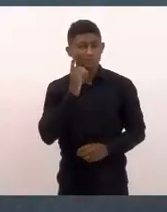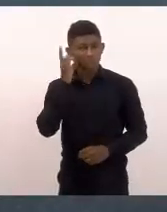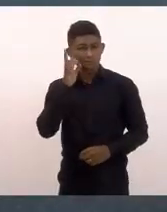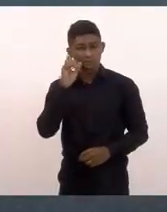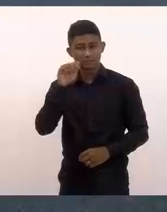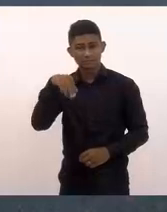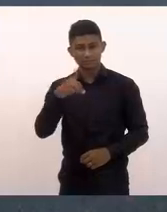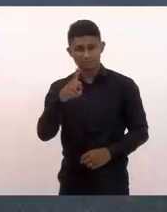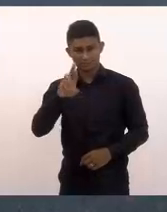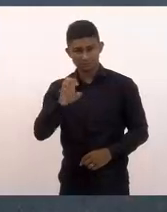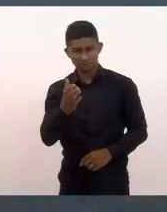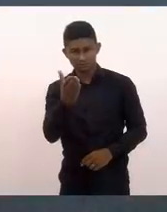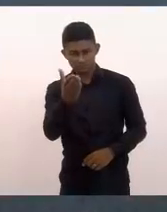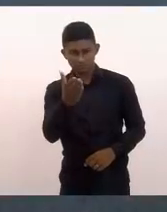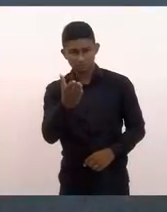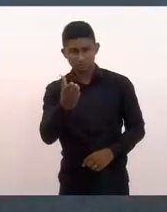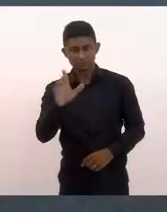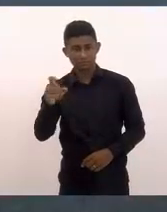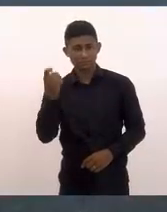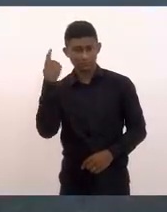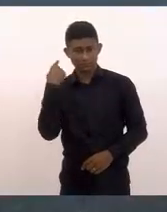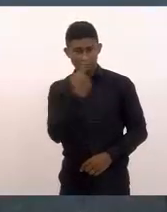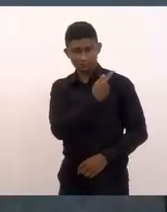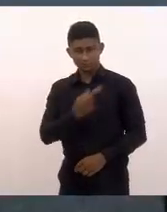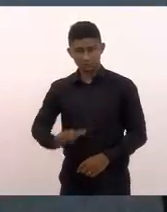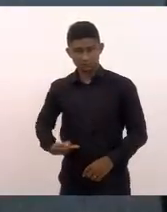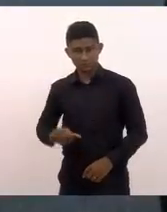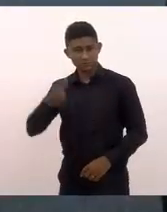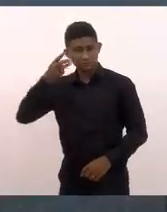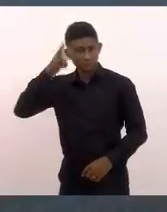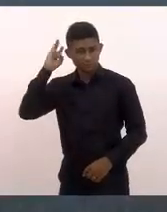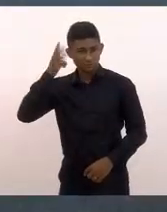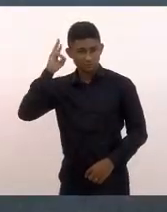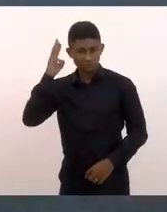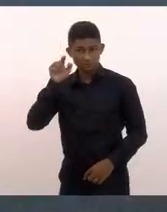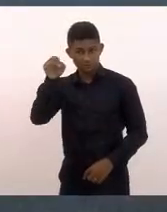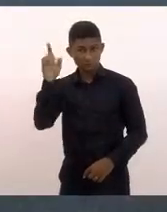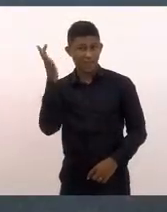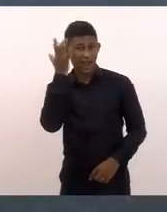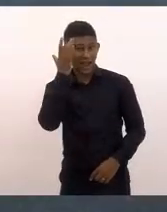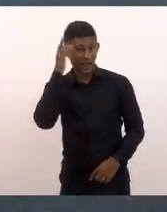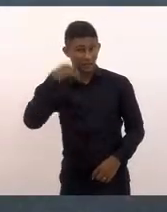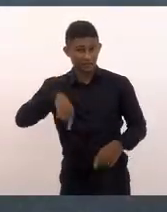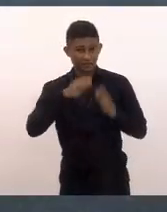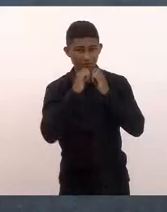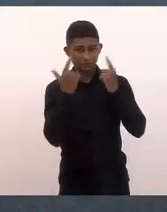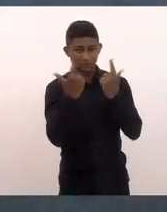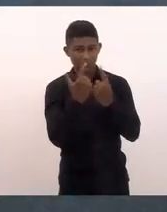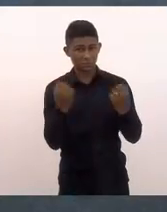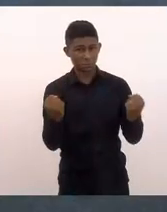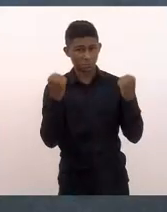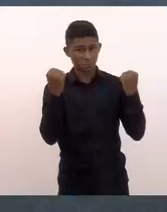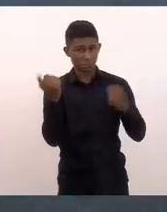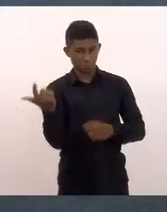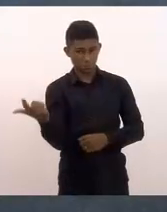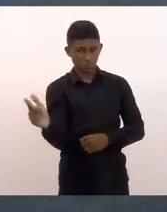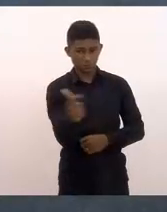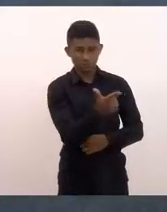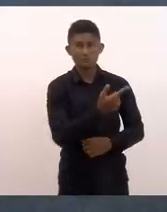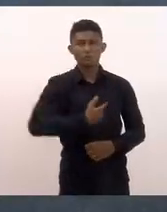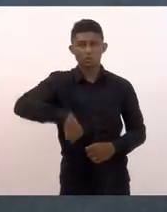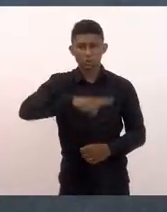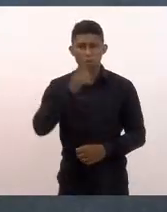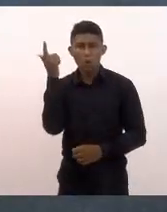Siciliano, o ex-governador Wilson Witson achava que a Assembleia Legislativa não tinha poder. E nós os tiramos